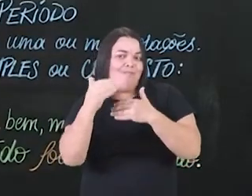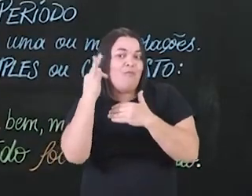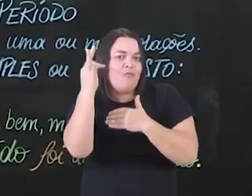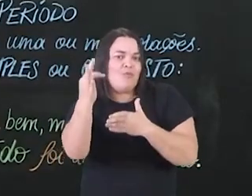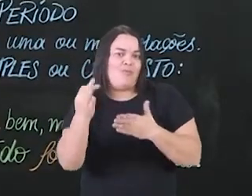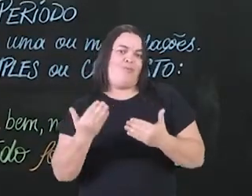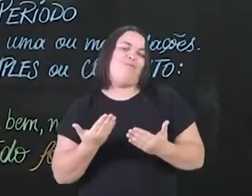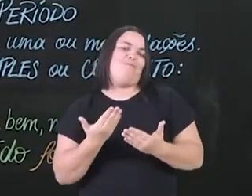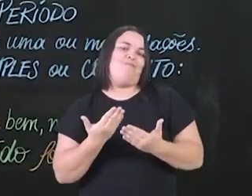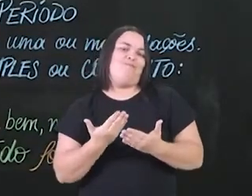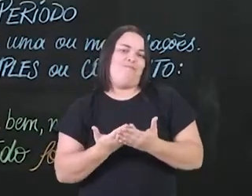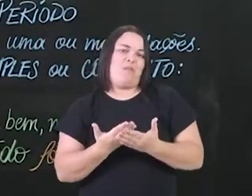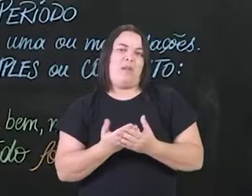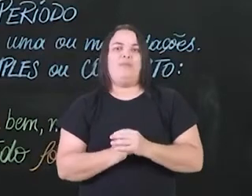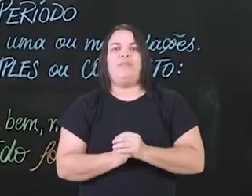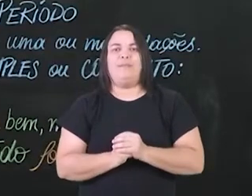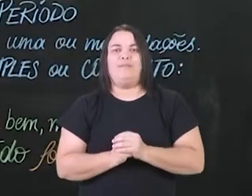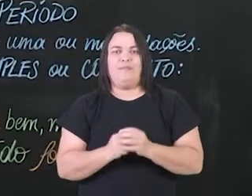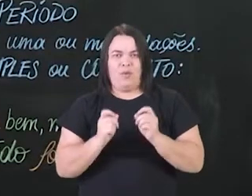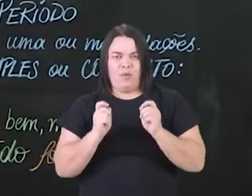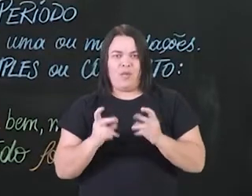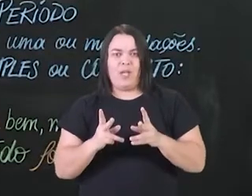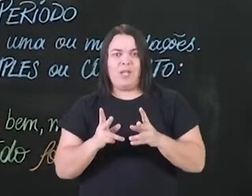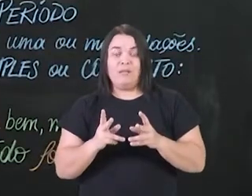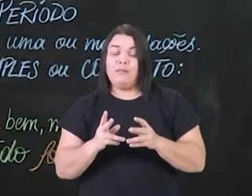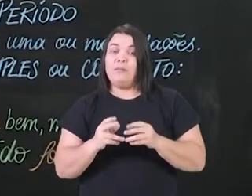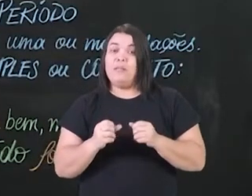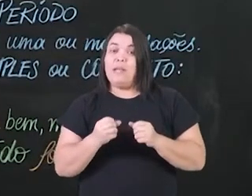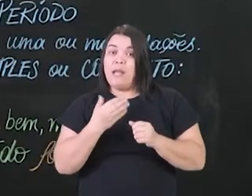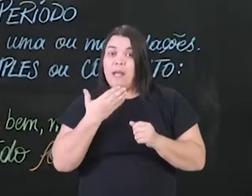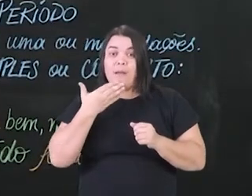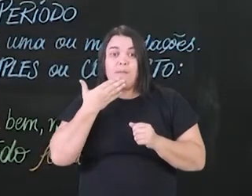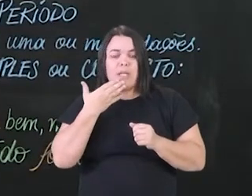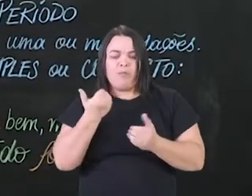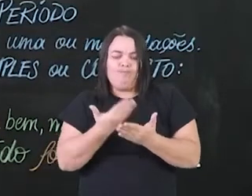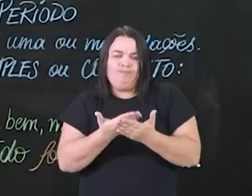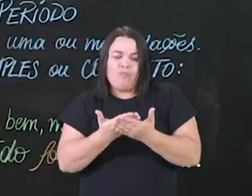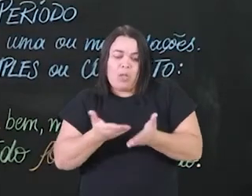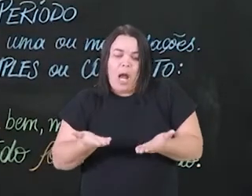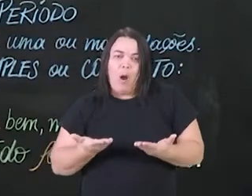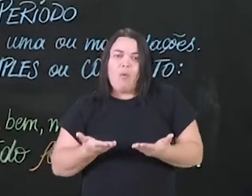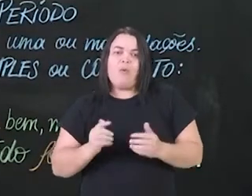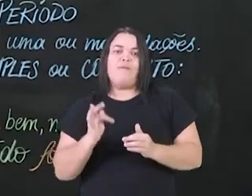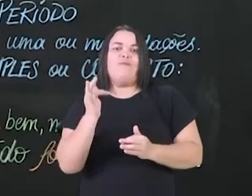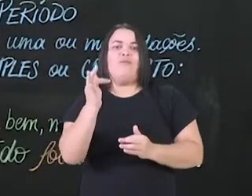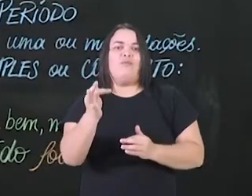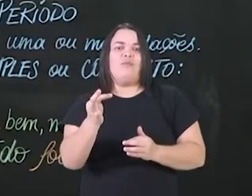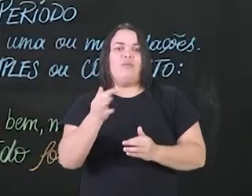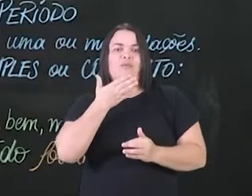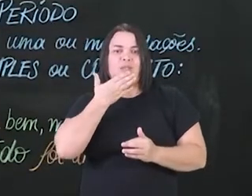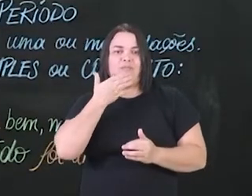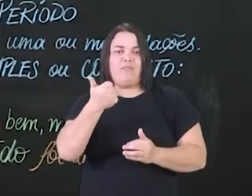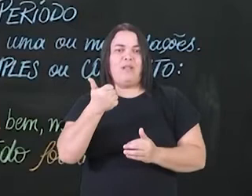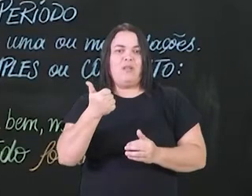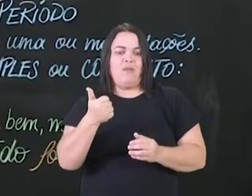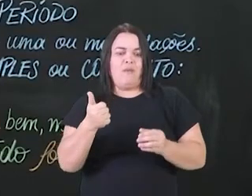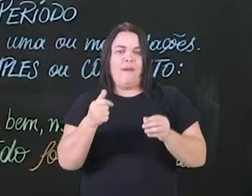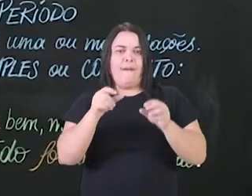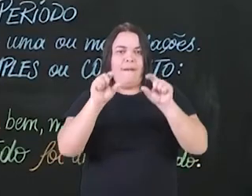esses conceitos para trilhar um caminho mais bem sucedido dentro da análise sintática.